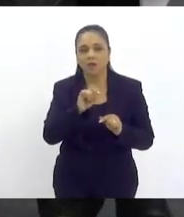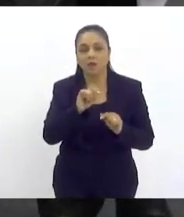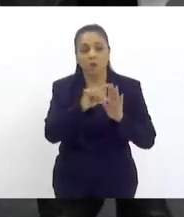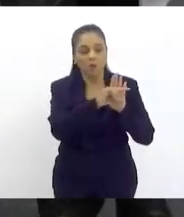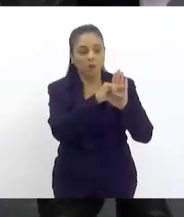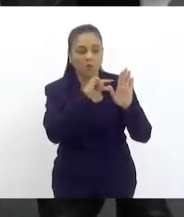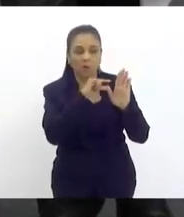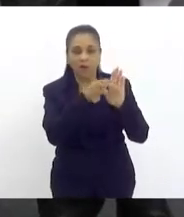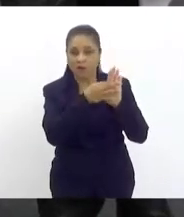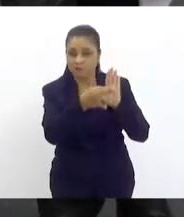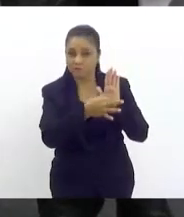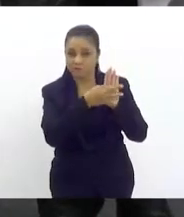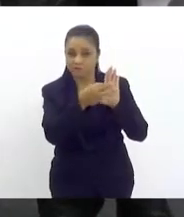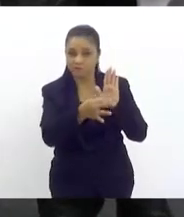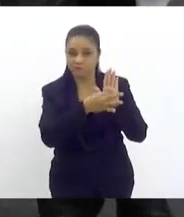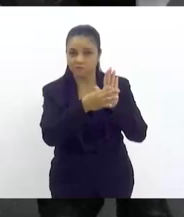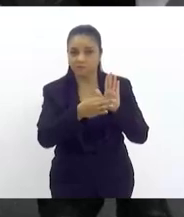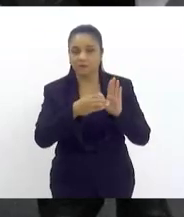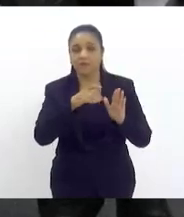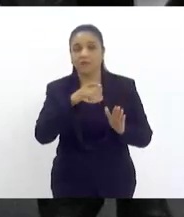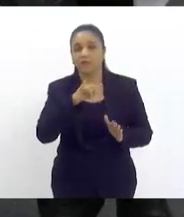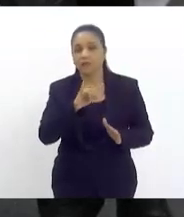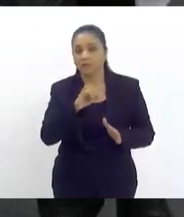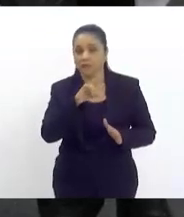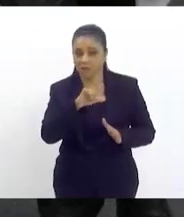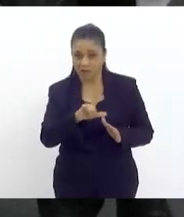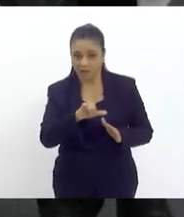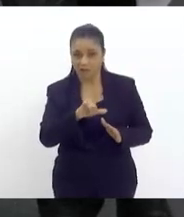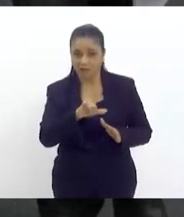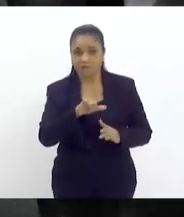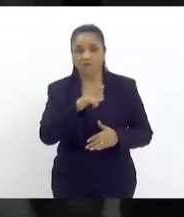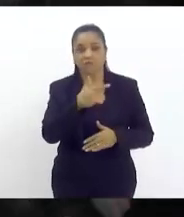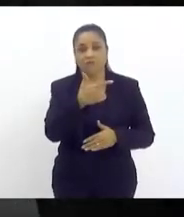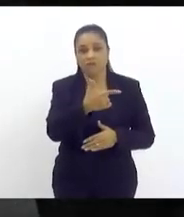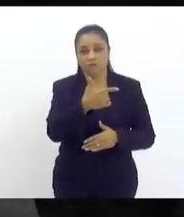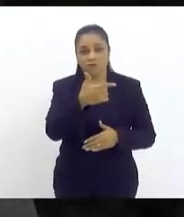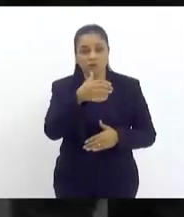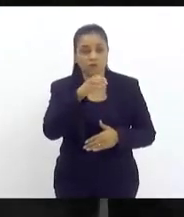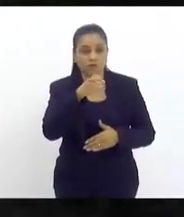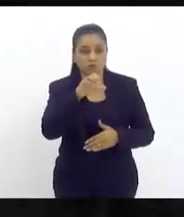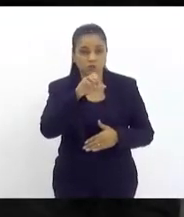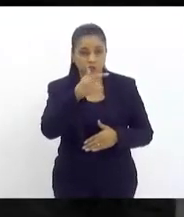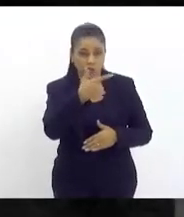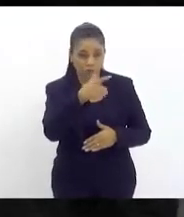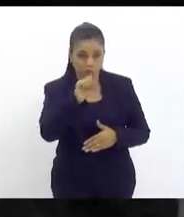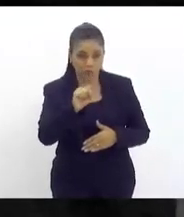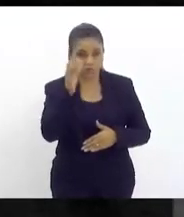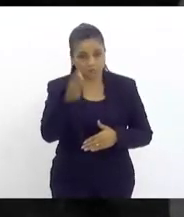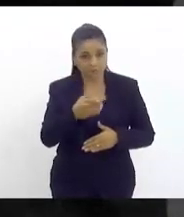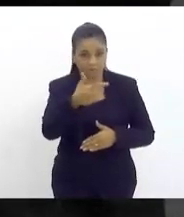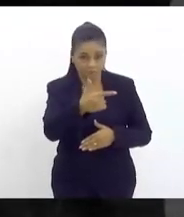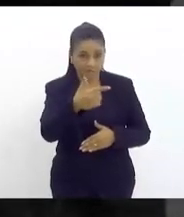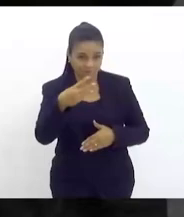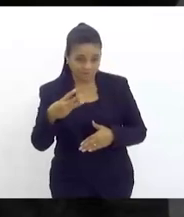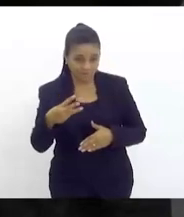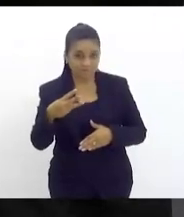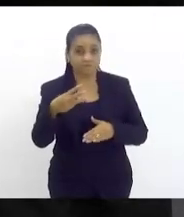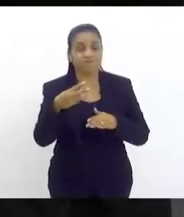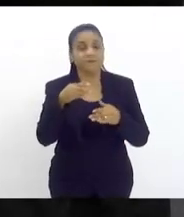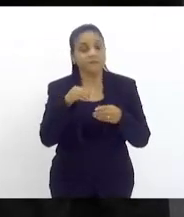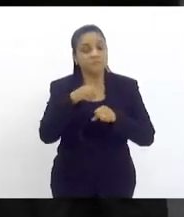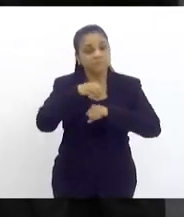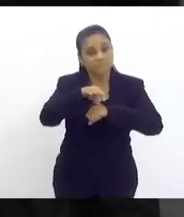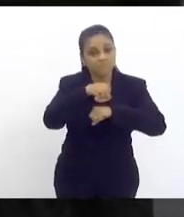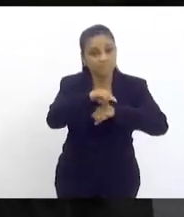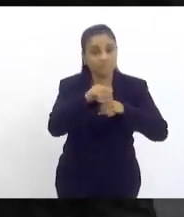parecer dado na IL anterior, que é de 28 de 2023, ou mesmo com a indicação legislativa